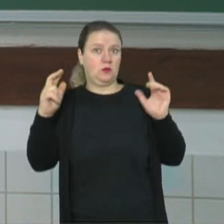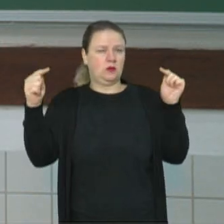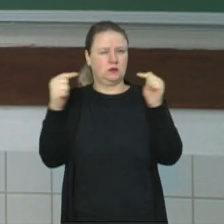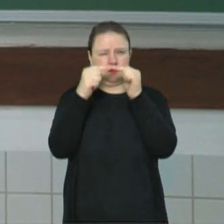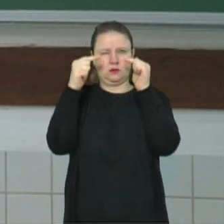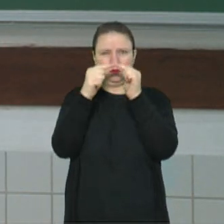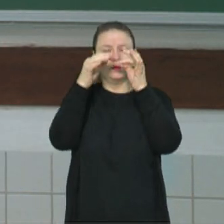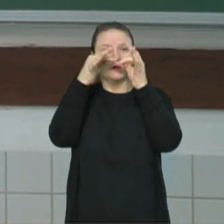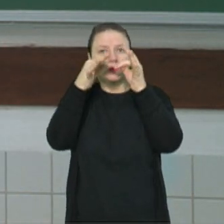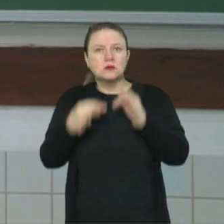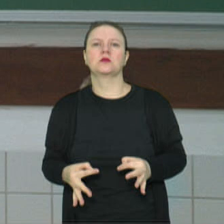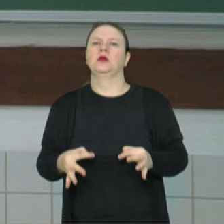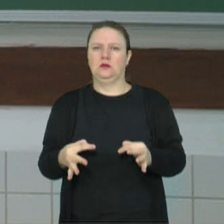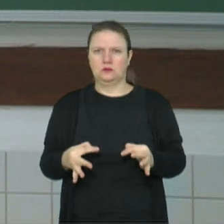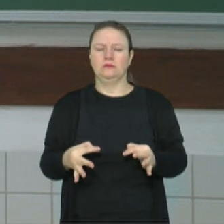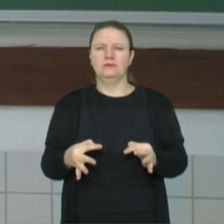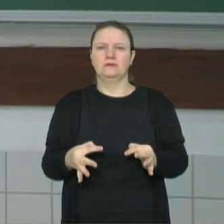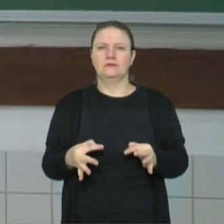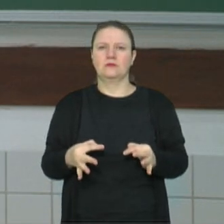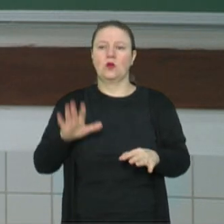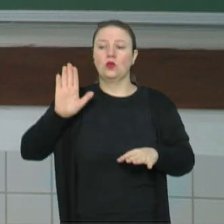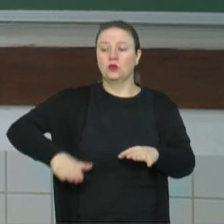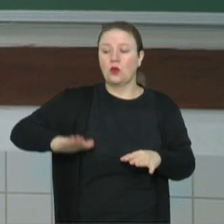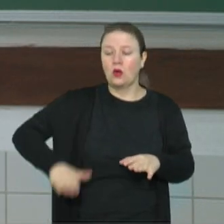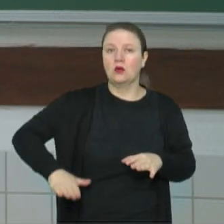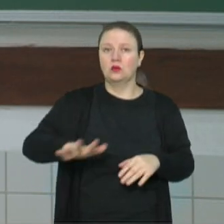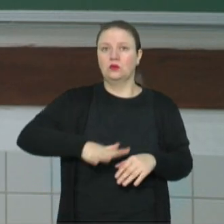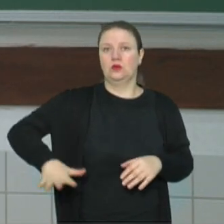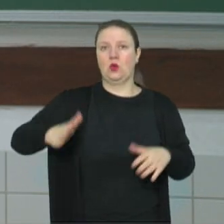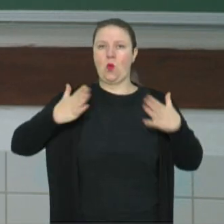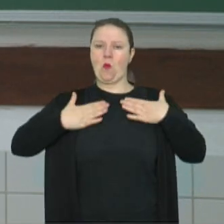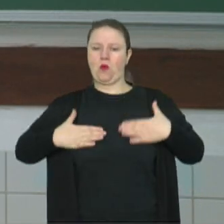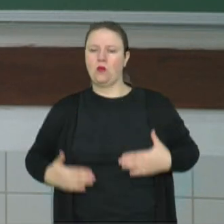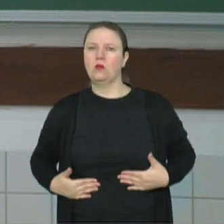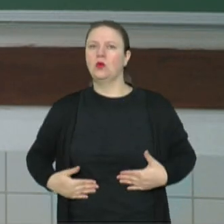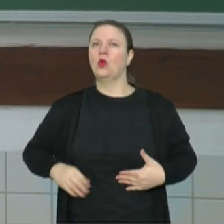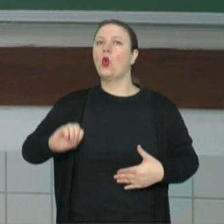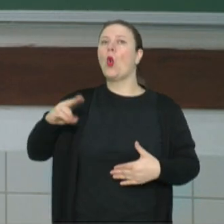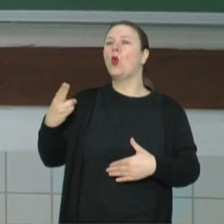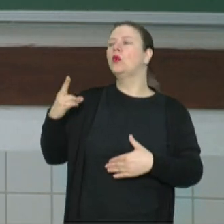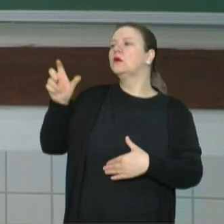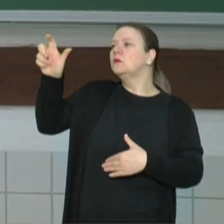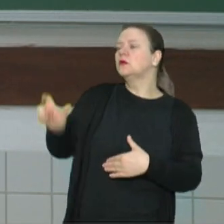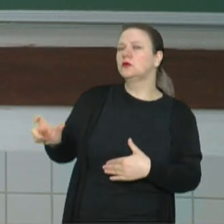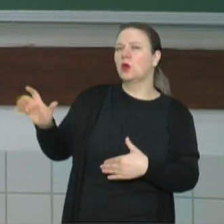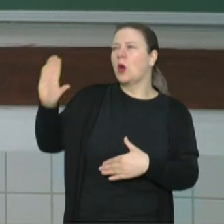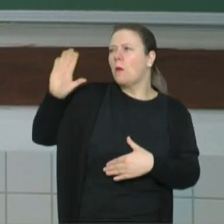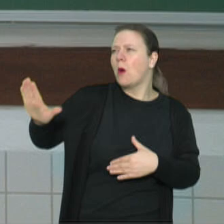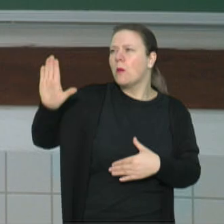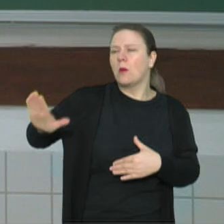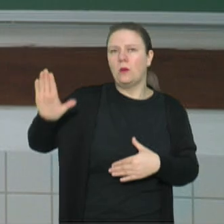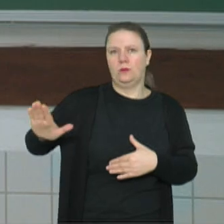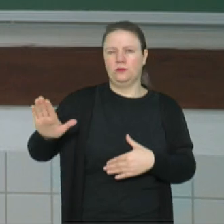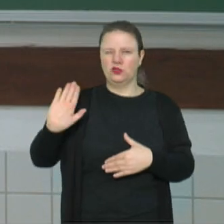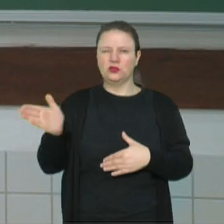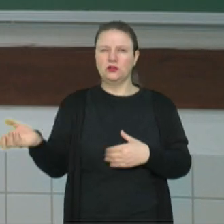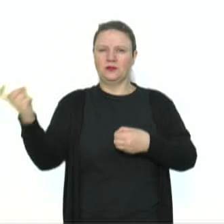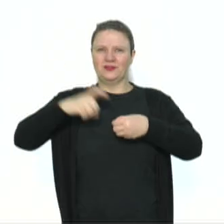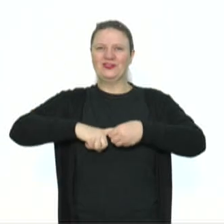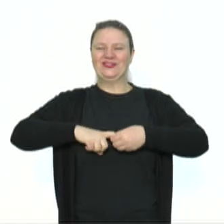a opção aqui que diz respeito ao toque no chão, no corpo do adversário, no seu próprio corpo. Vocês vão ter um tempinho para realizar, já já